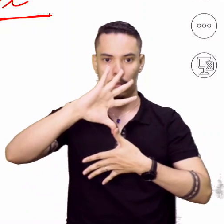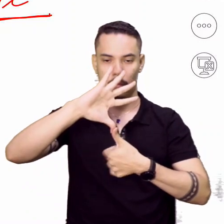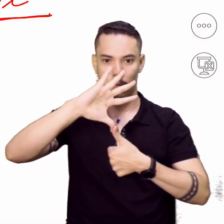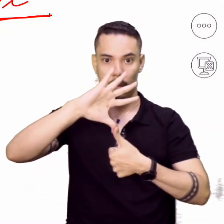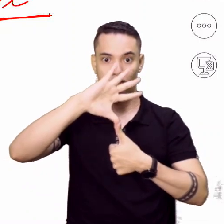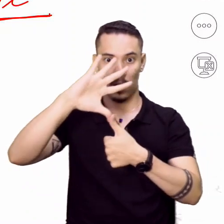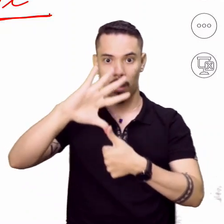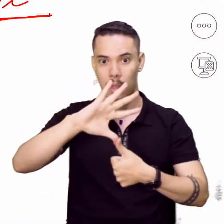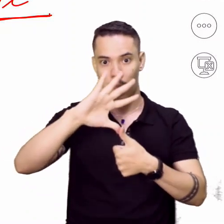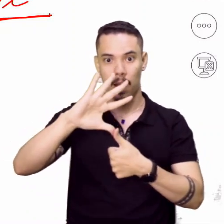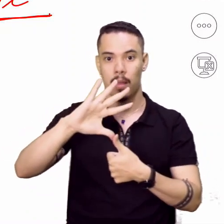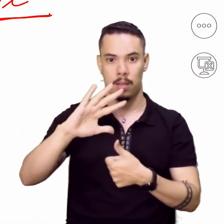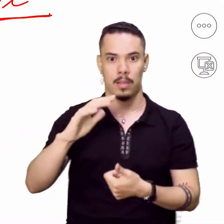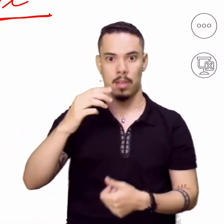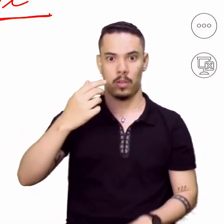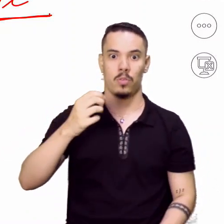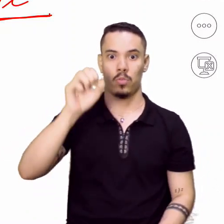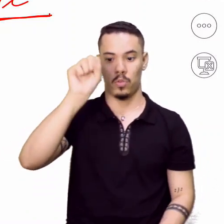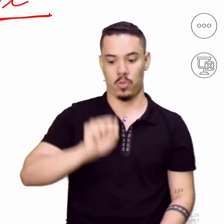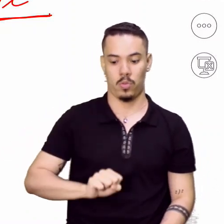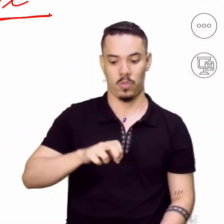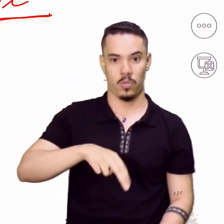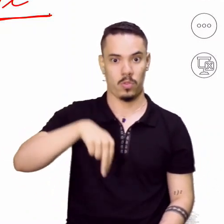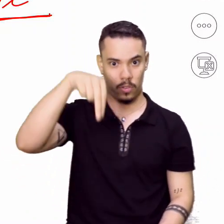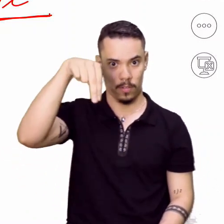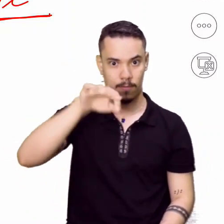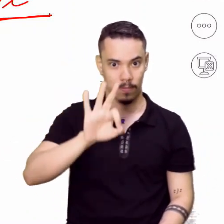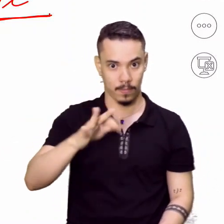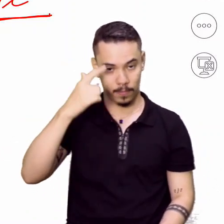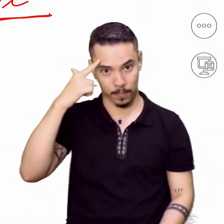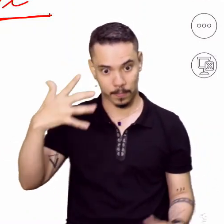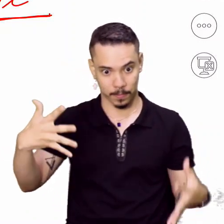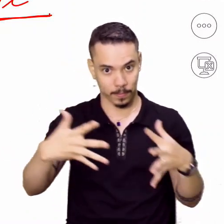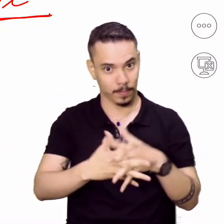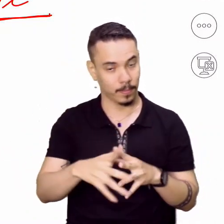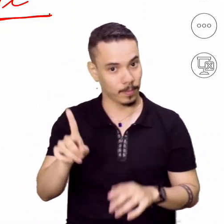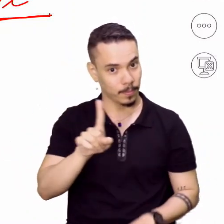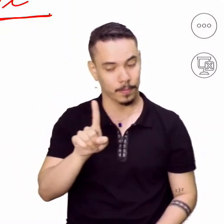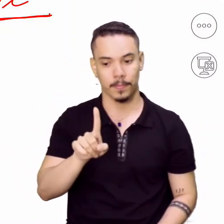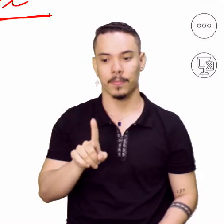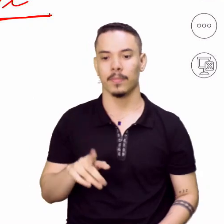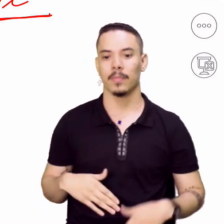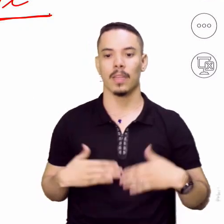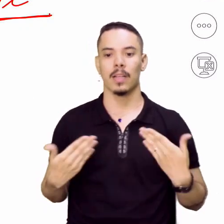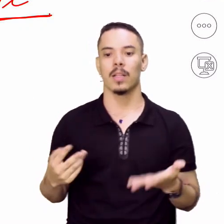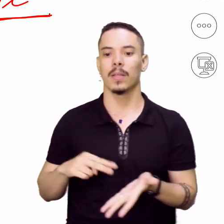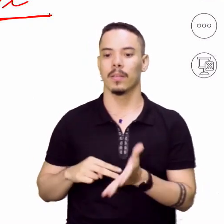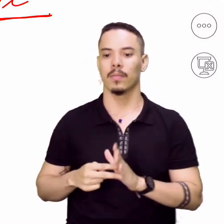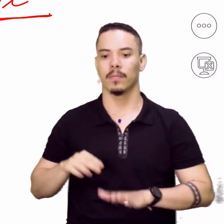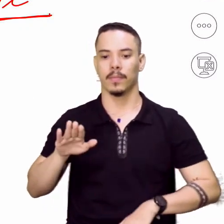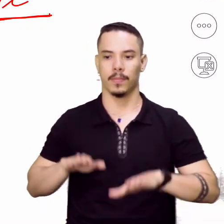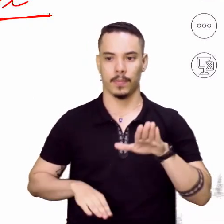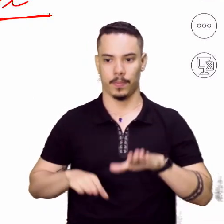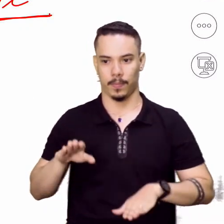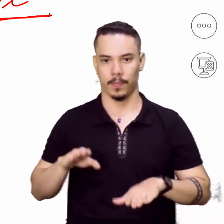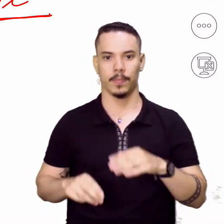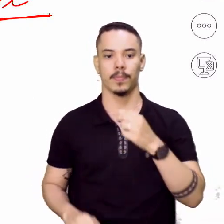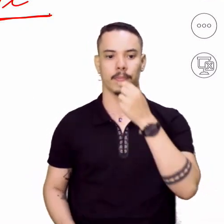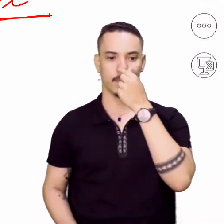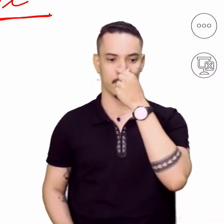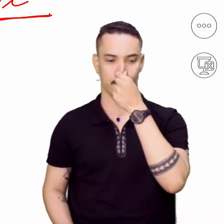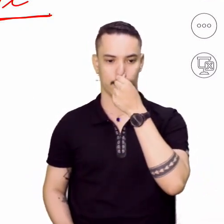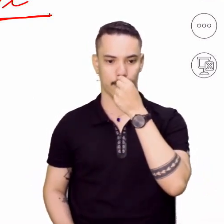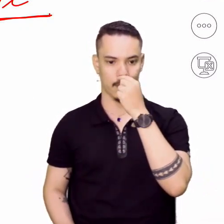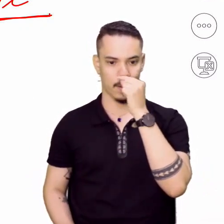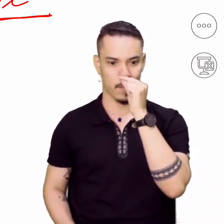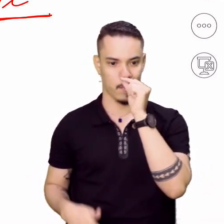perhaps mas no inglês britânico que significa o quê talvez então palavras como perhaps